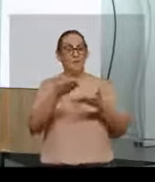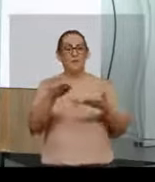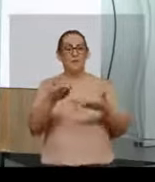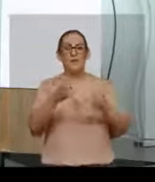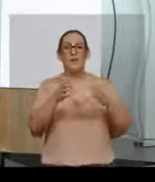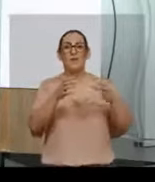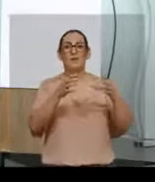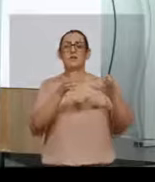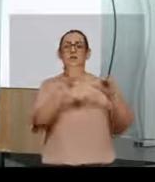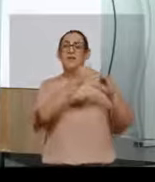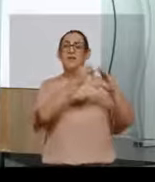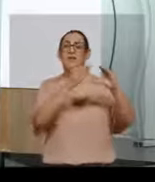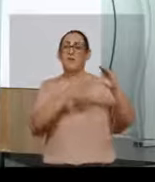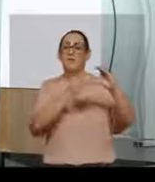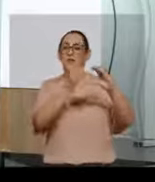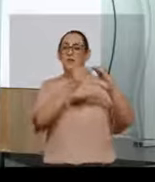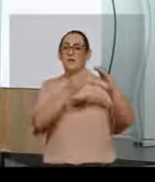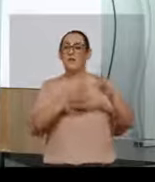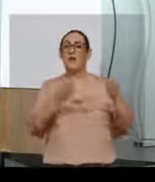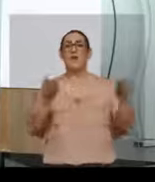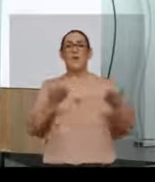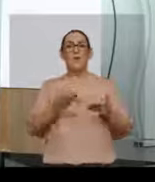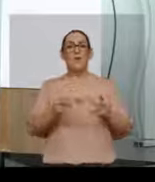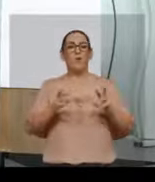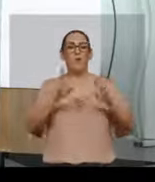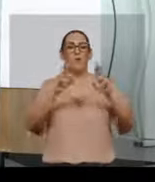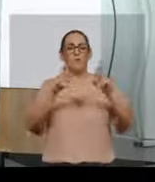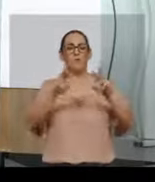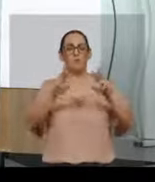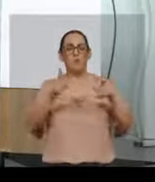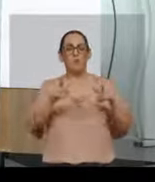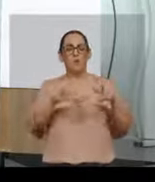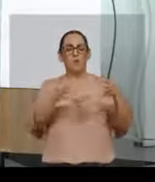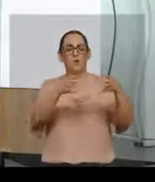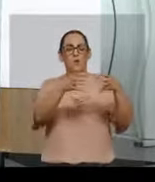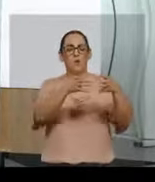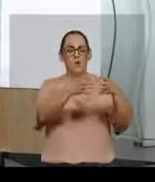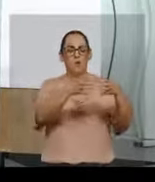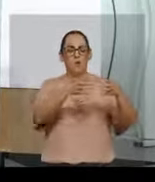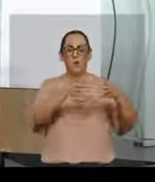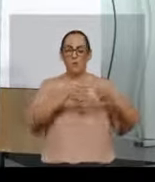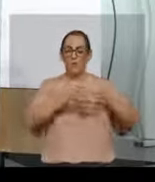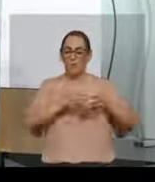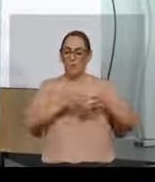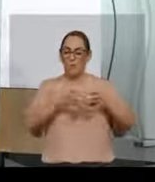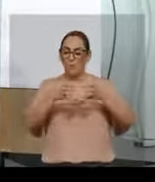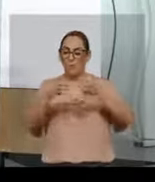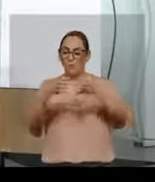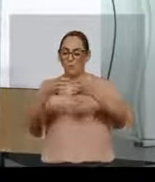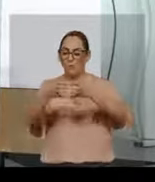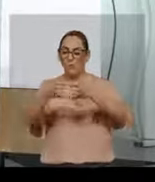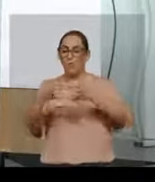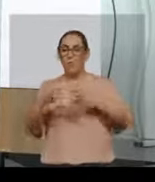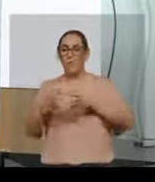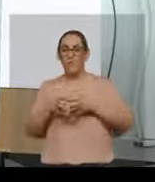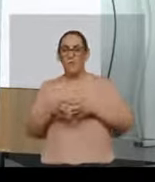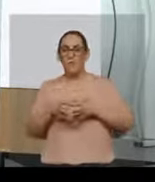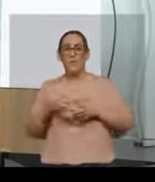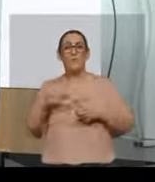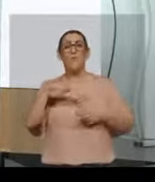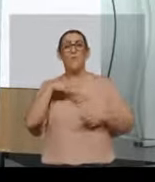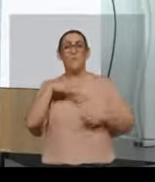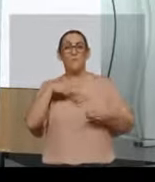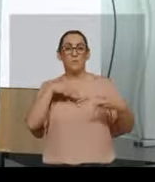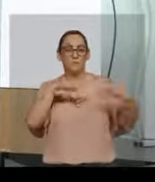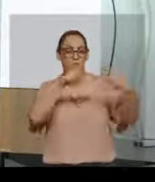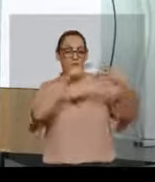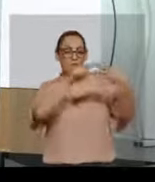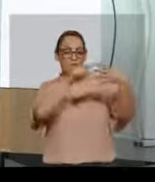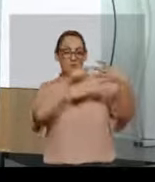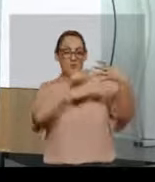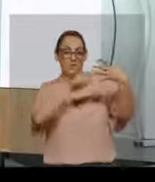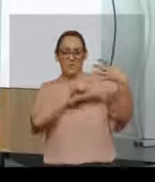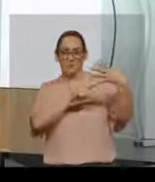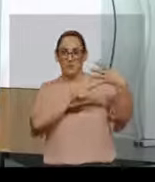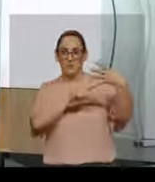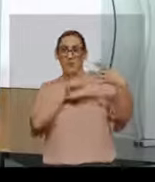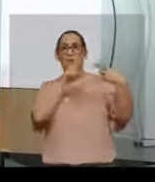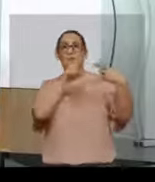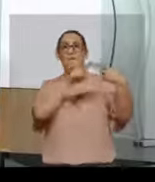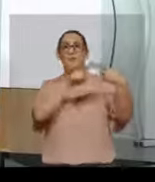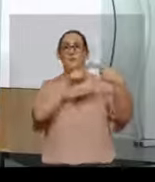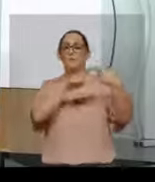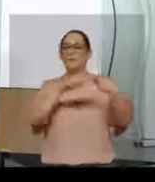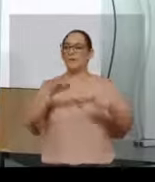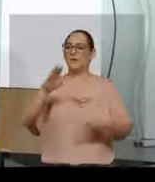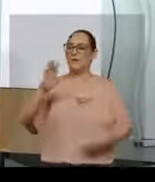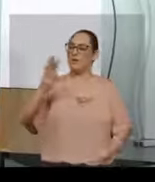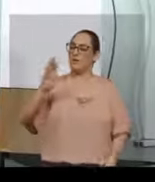grupo, os grupos das plantas, como a gente vai estudar separadamente. Nós temos aqui o primeiro grupo, que são as